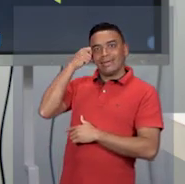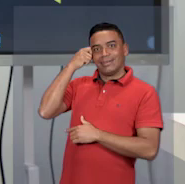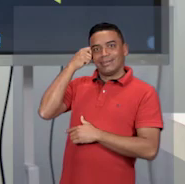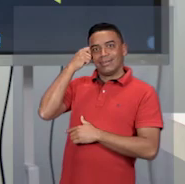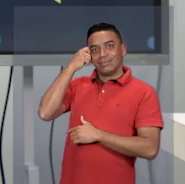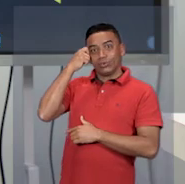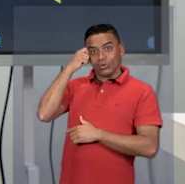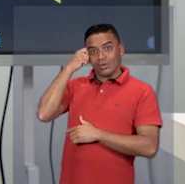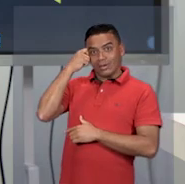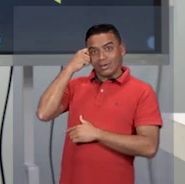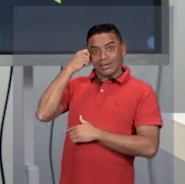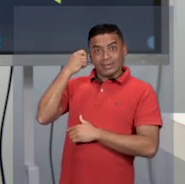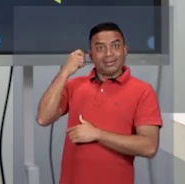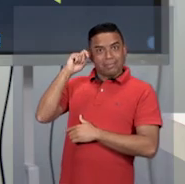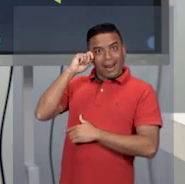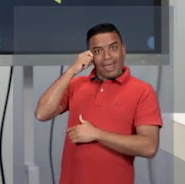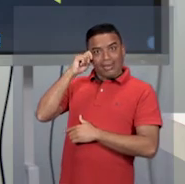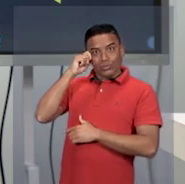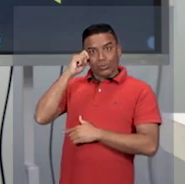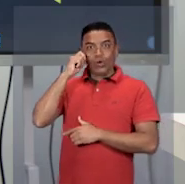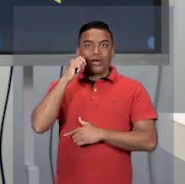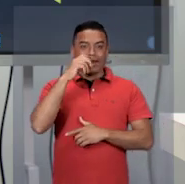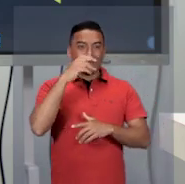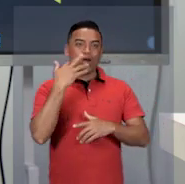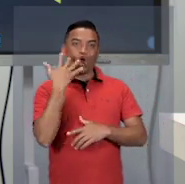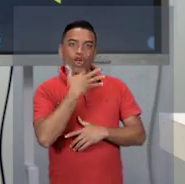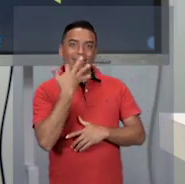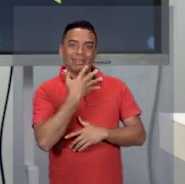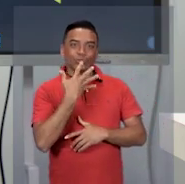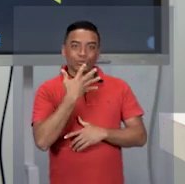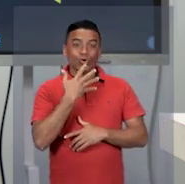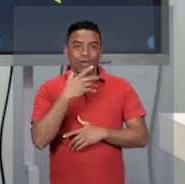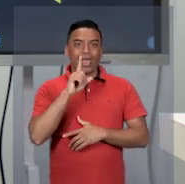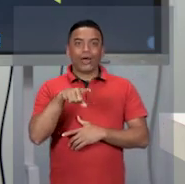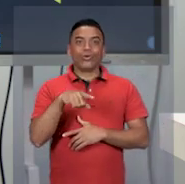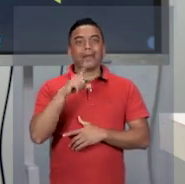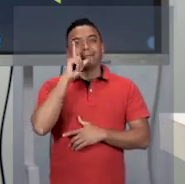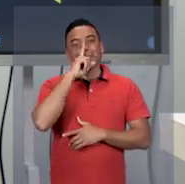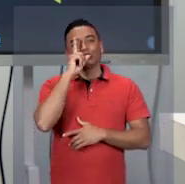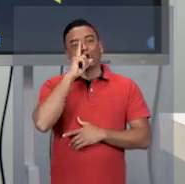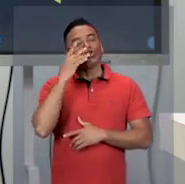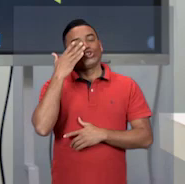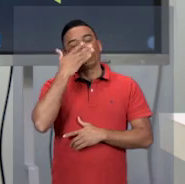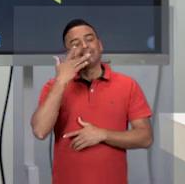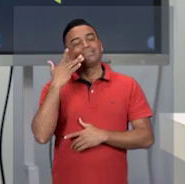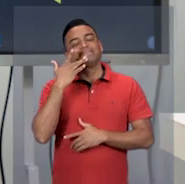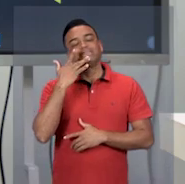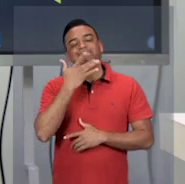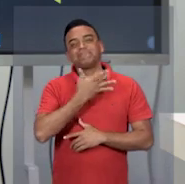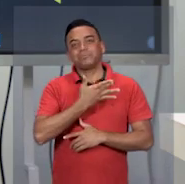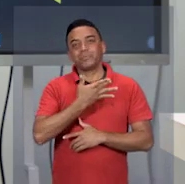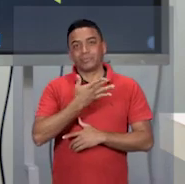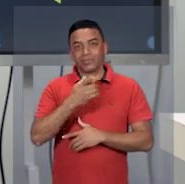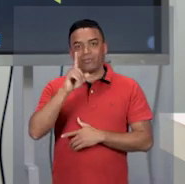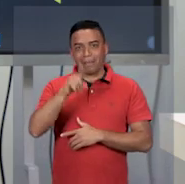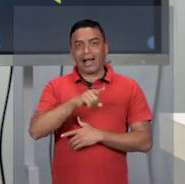em preto e branco e algo que vai colorir a sua vida é o donut. Então, vamos marcar,